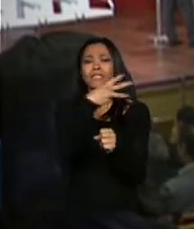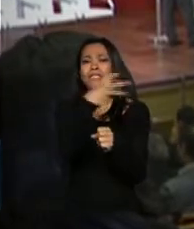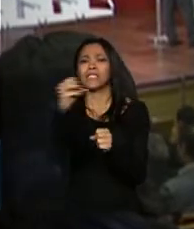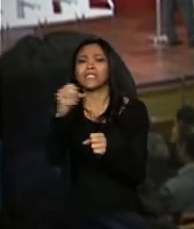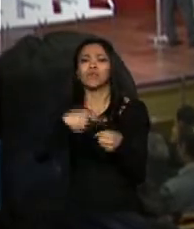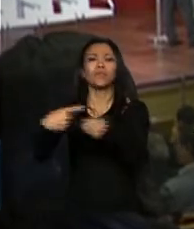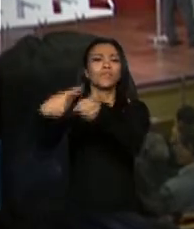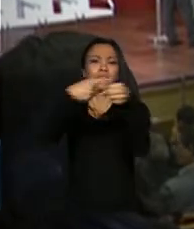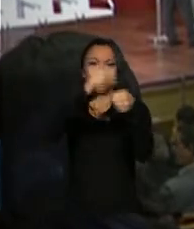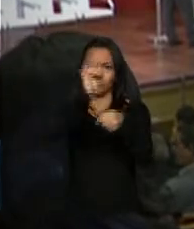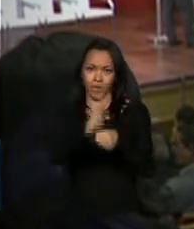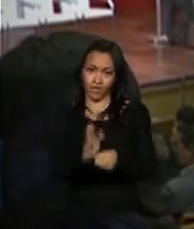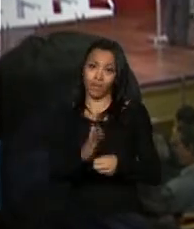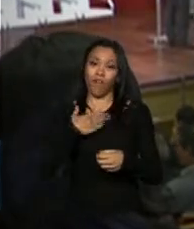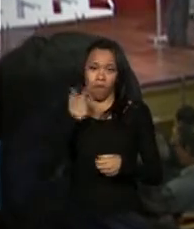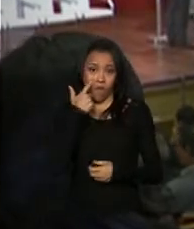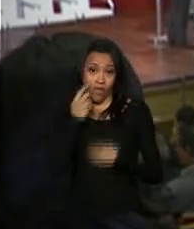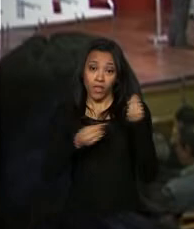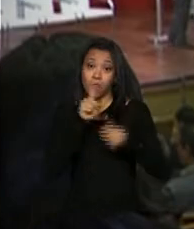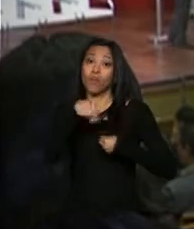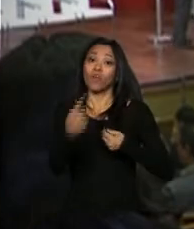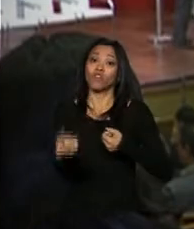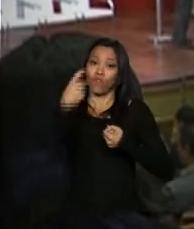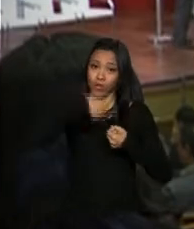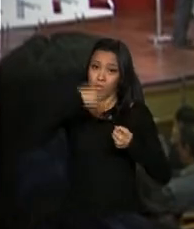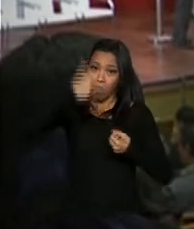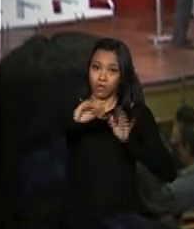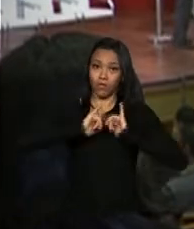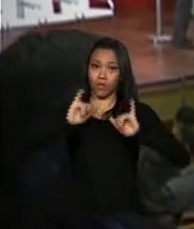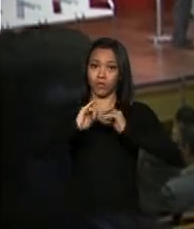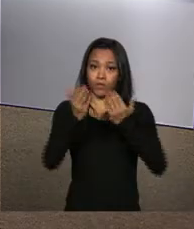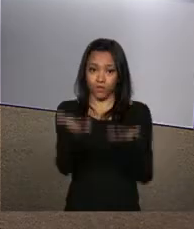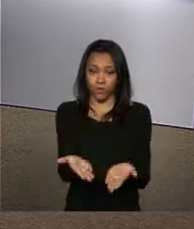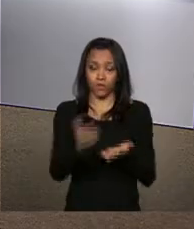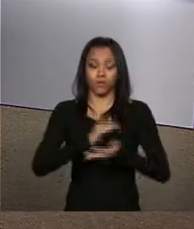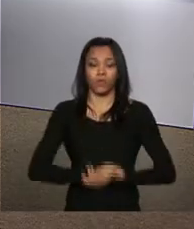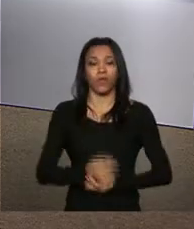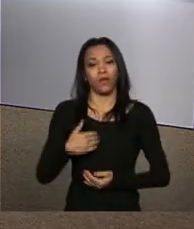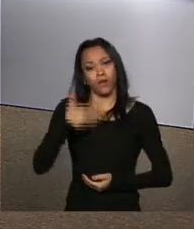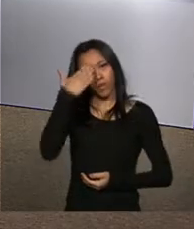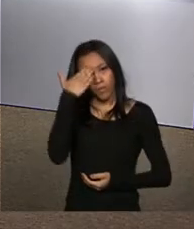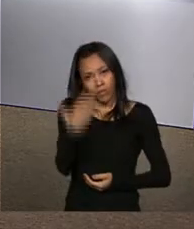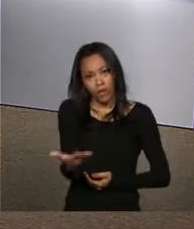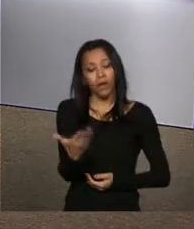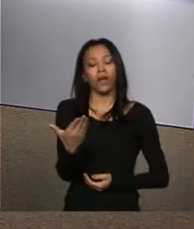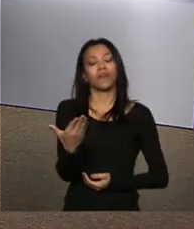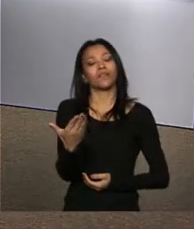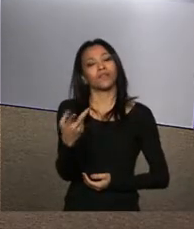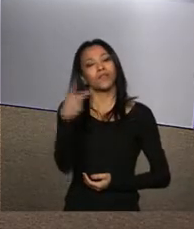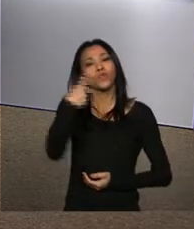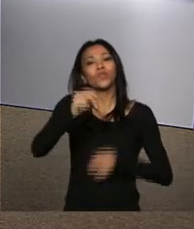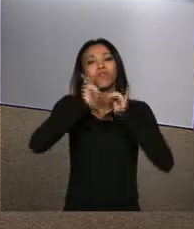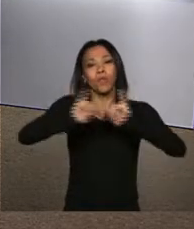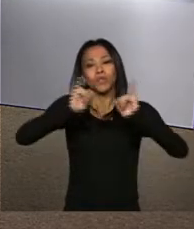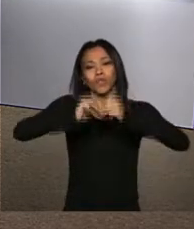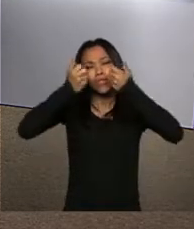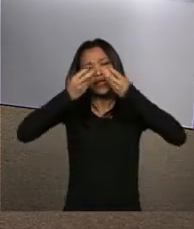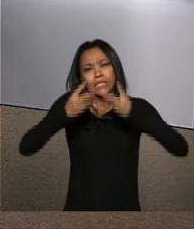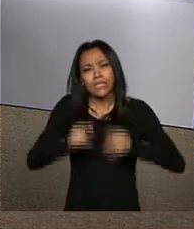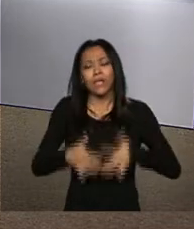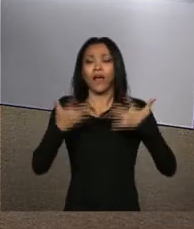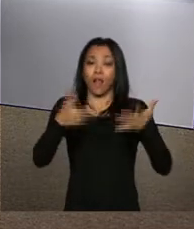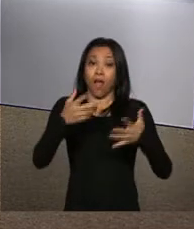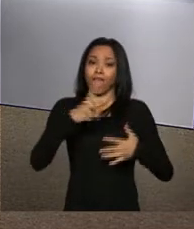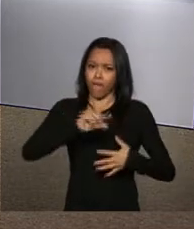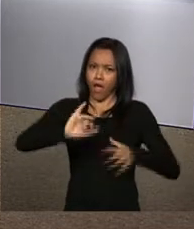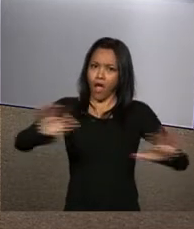continuar acompanhando e voltamos a qualquer momento com mais informações. Daniele. Obrigada, Ana Gabriela, pelas suas informações. Lembrando que a